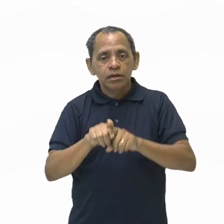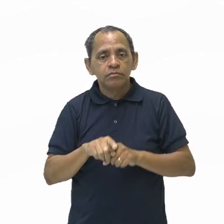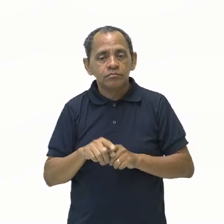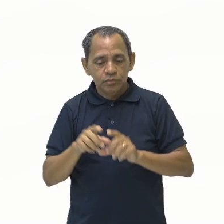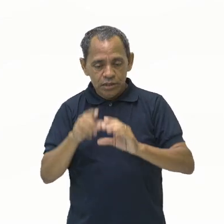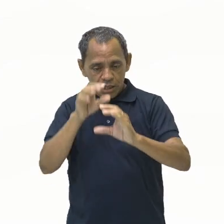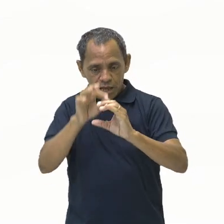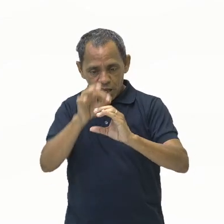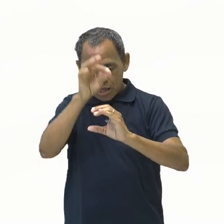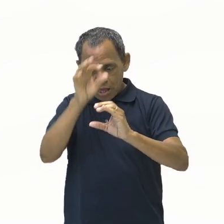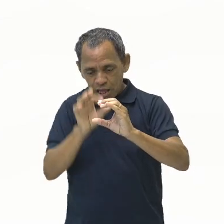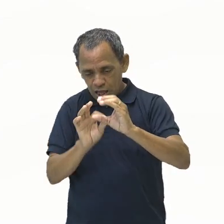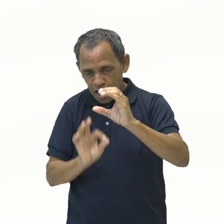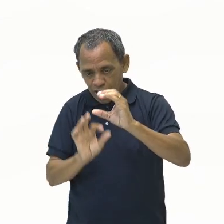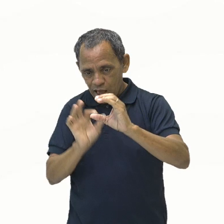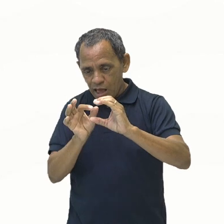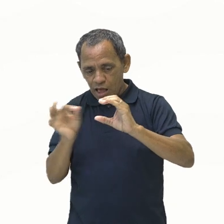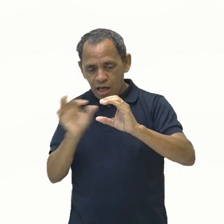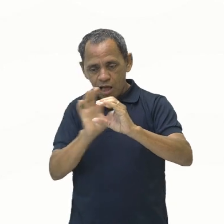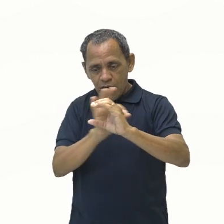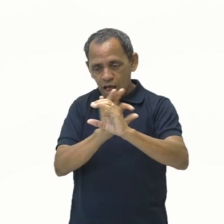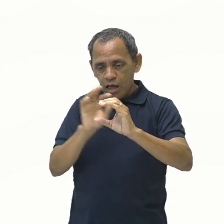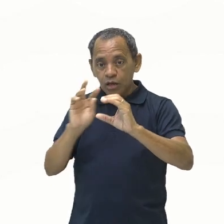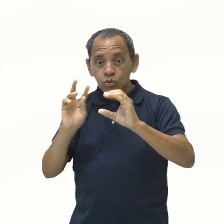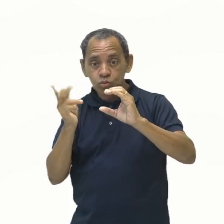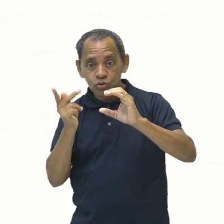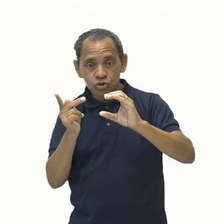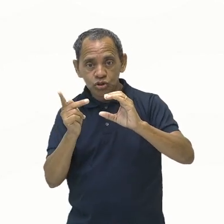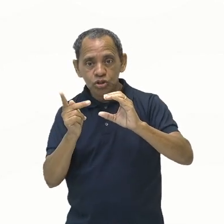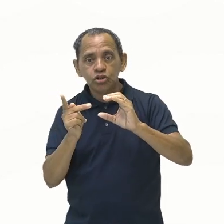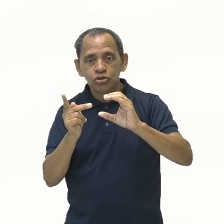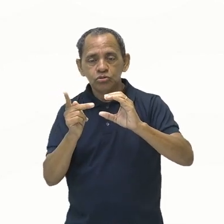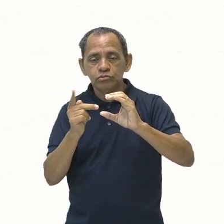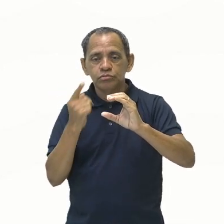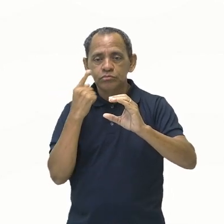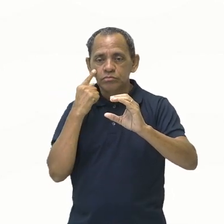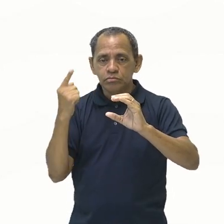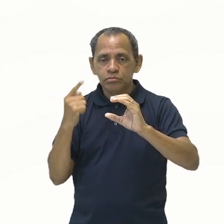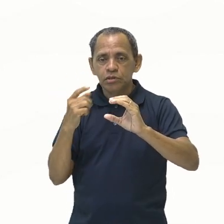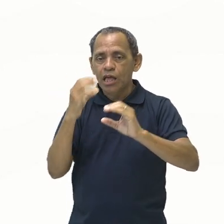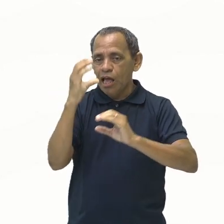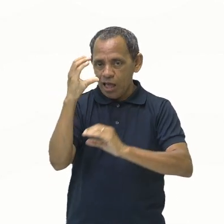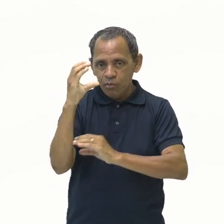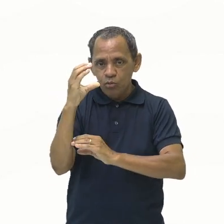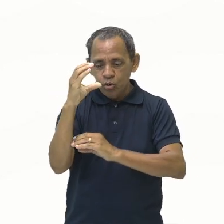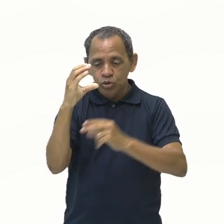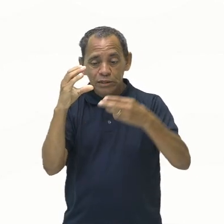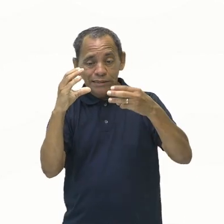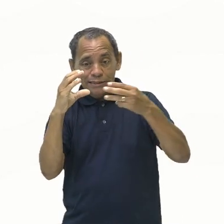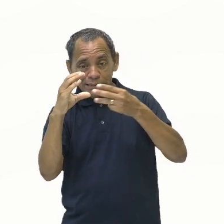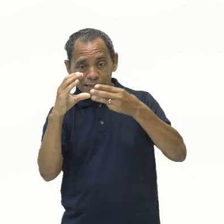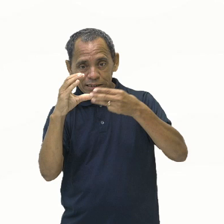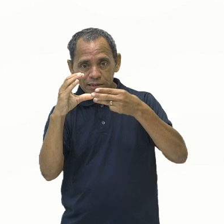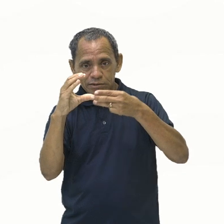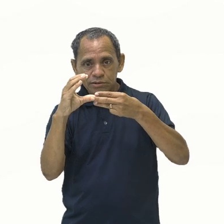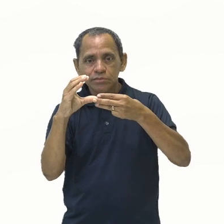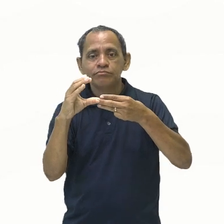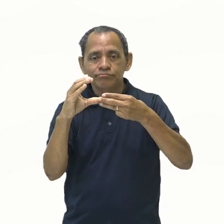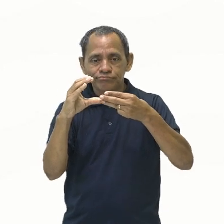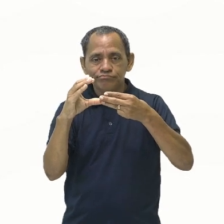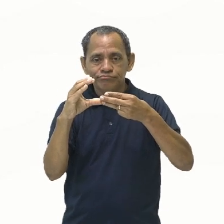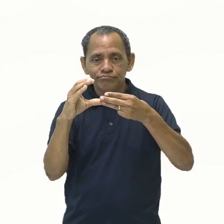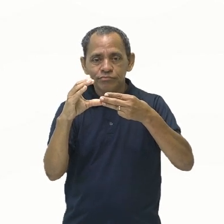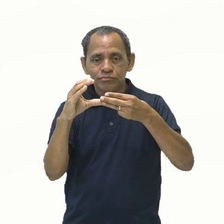uma fórmula estrutural condensada. Observem aqui, ó, esse carbono tem 3 hidrogênios. Condensamos, está aqui, ó,